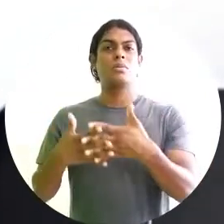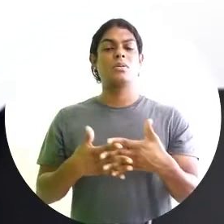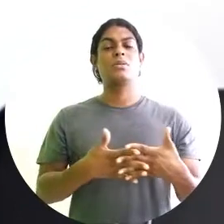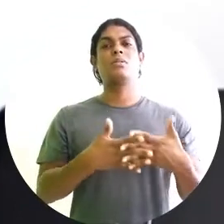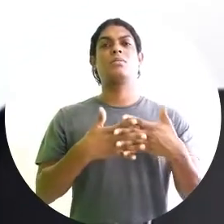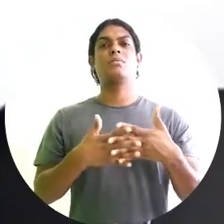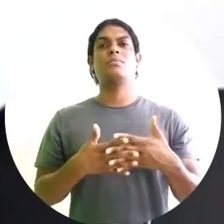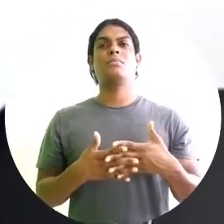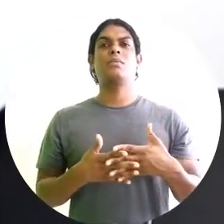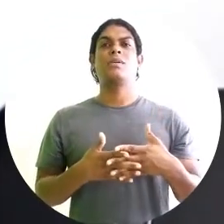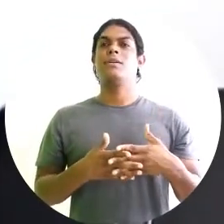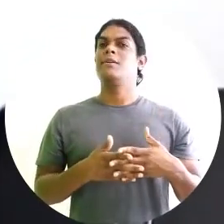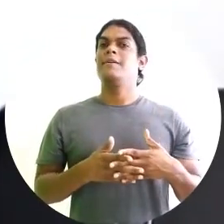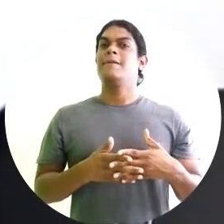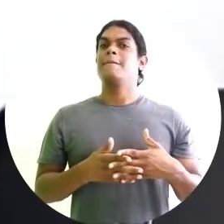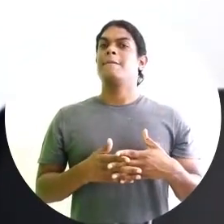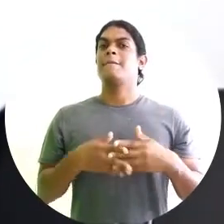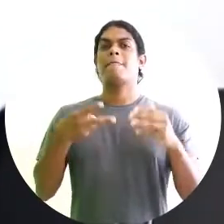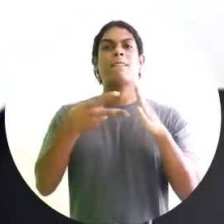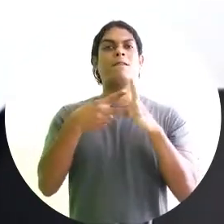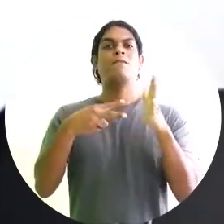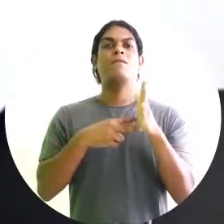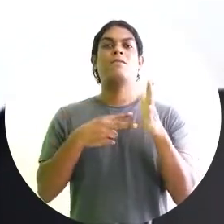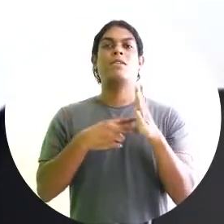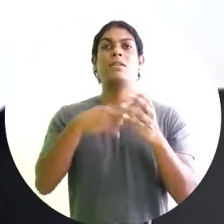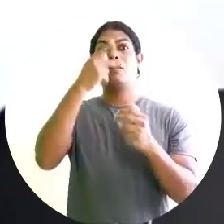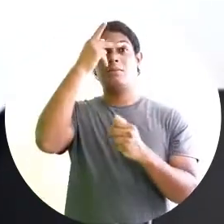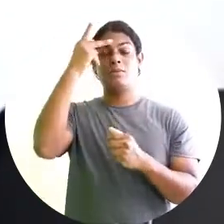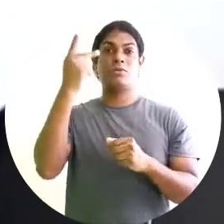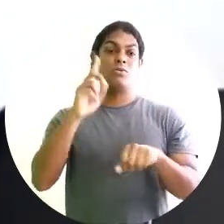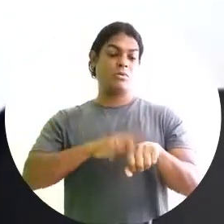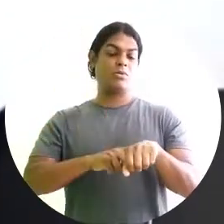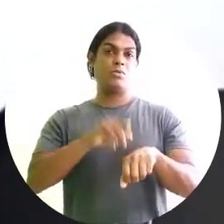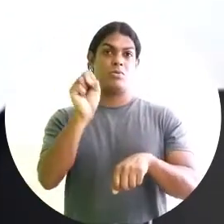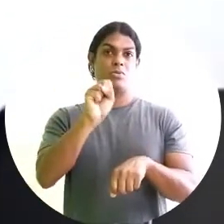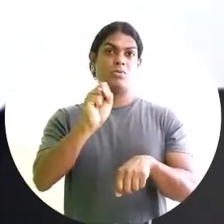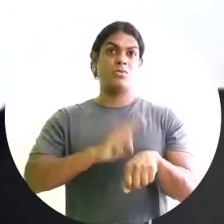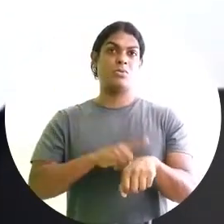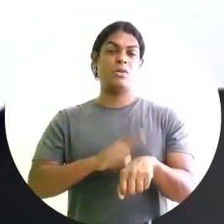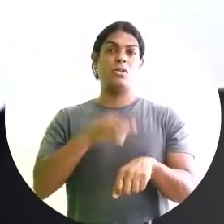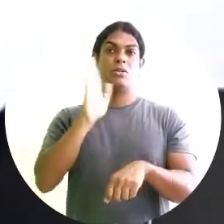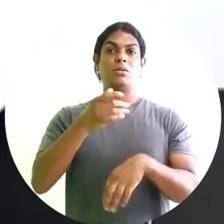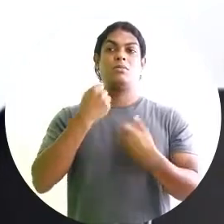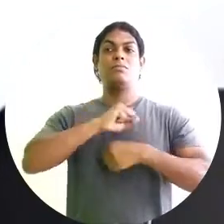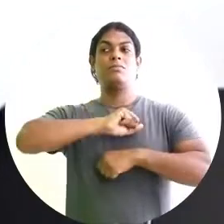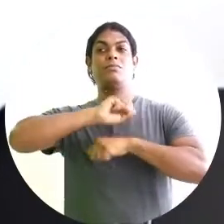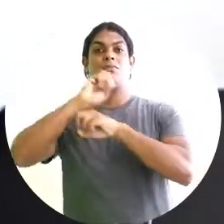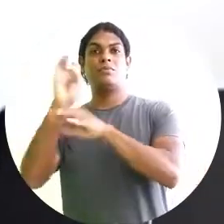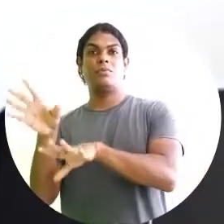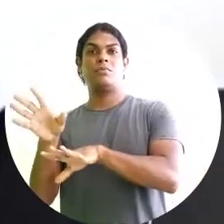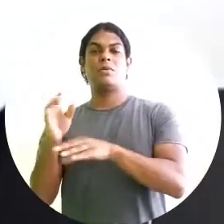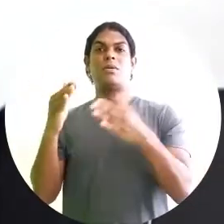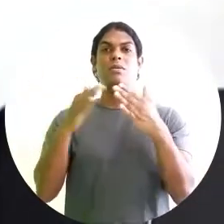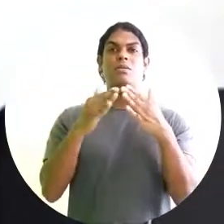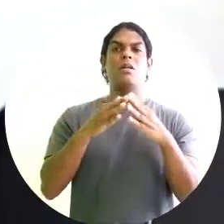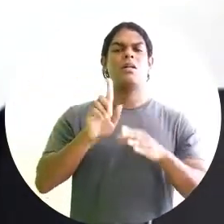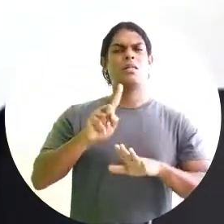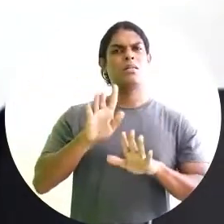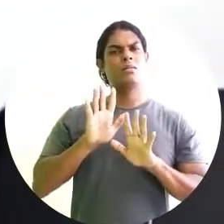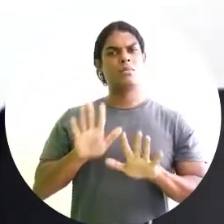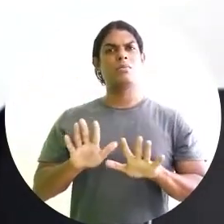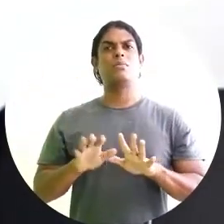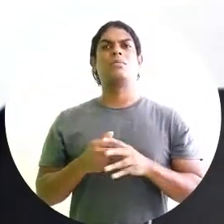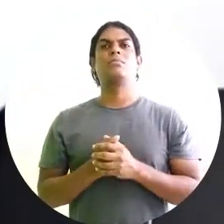transportadora. Isso não significa que a pessoa tenha 8 horas, tem que bater o ponto, tem que sair. Não, porque como a empresa tem